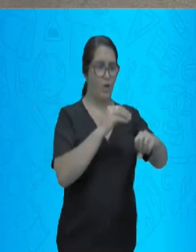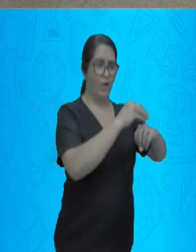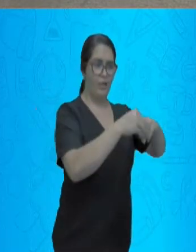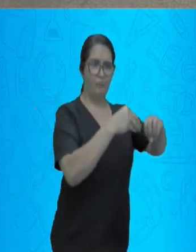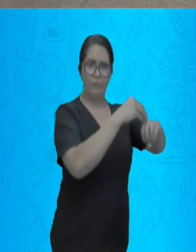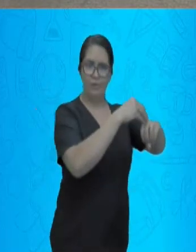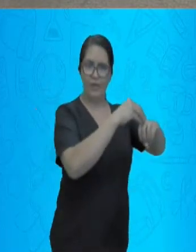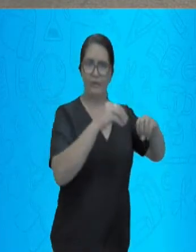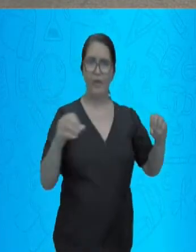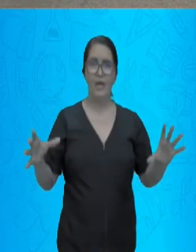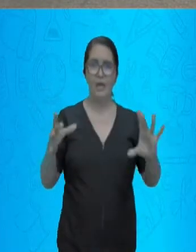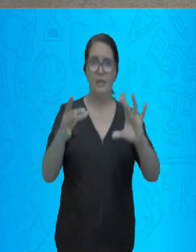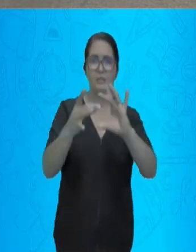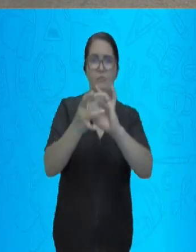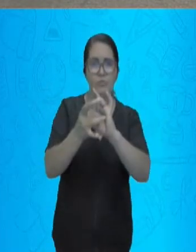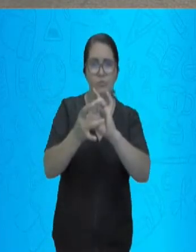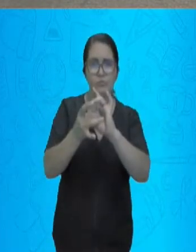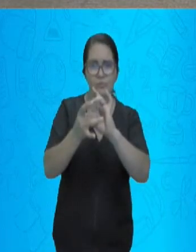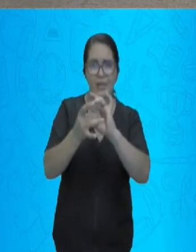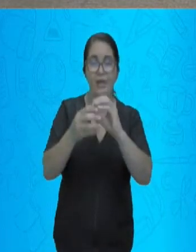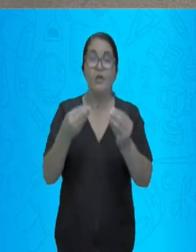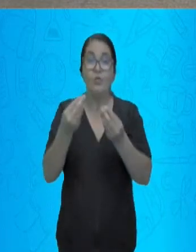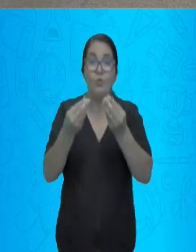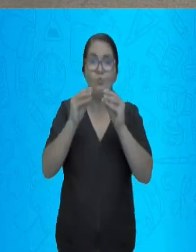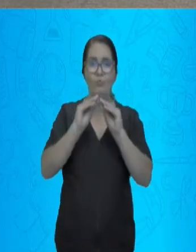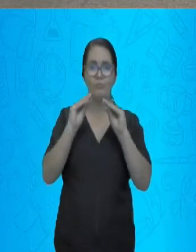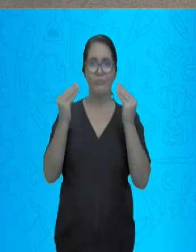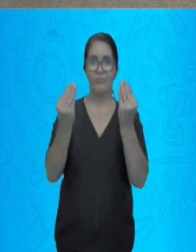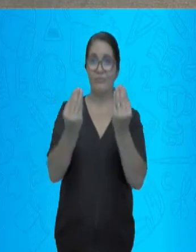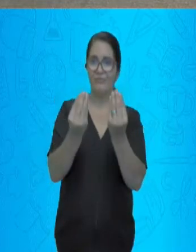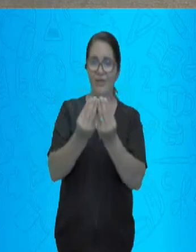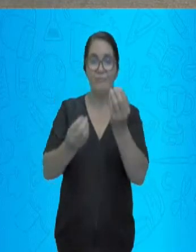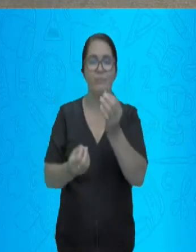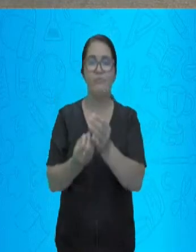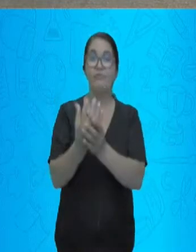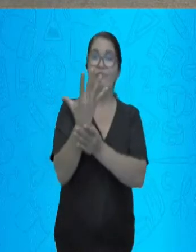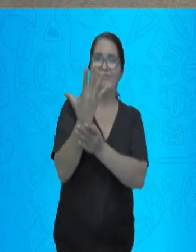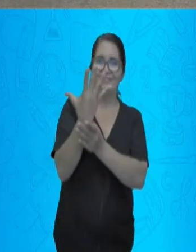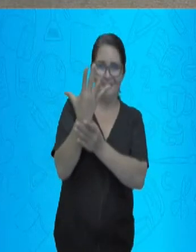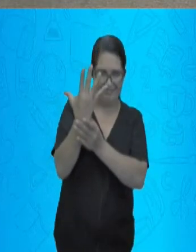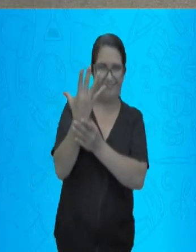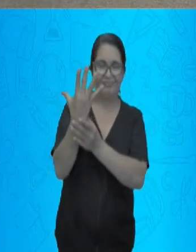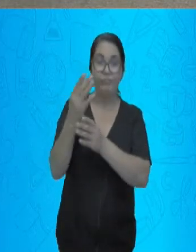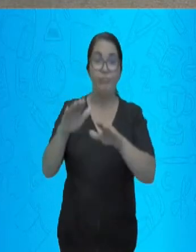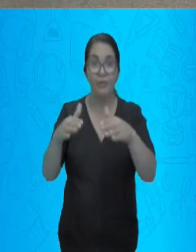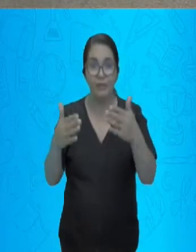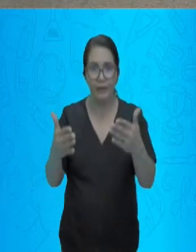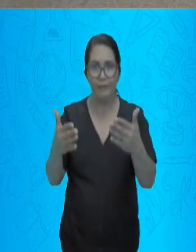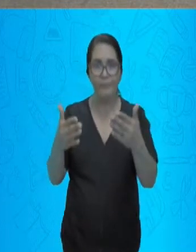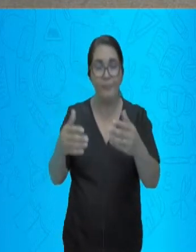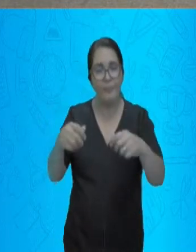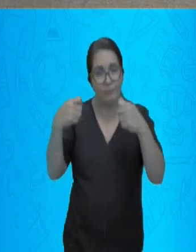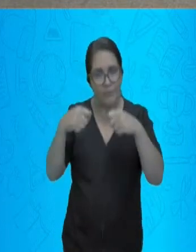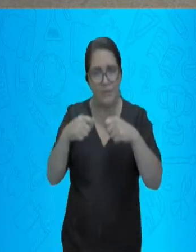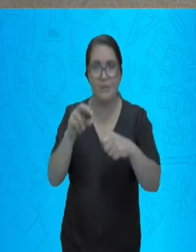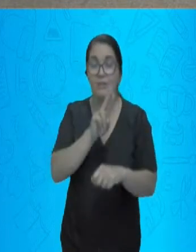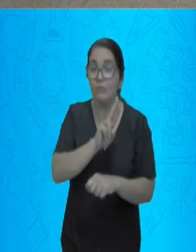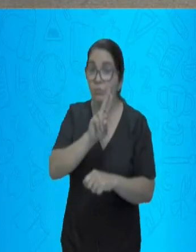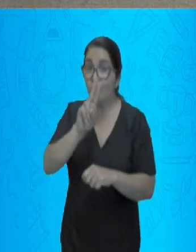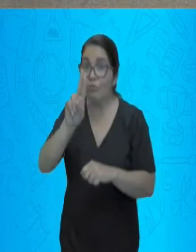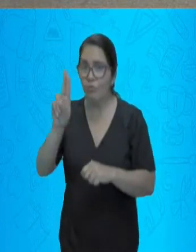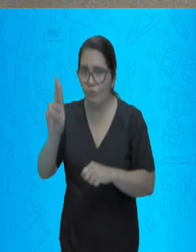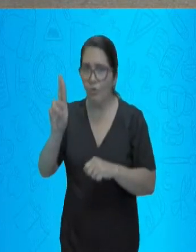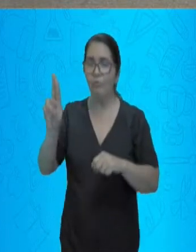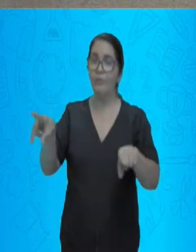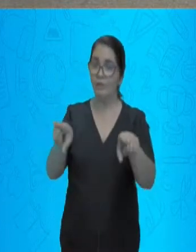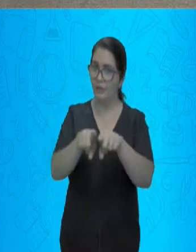formar aquela substância. Então, a substância química, além de ter um nome,